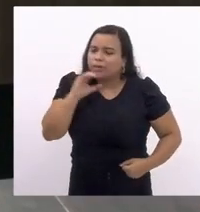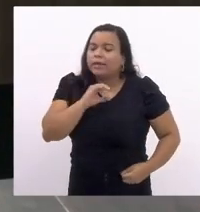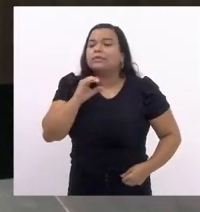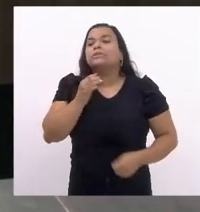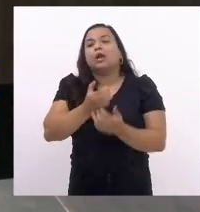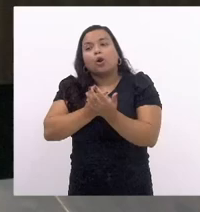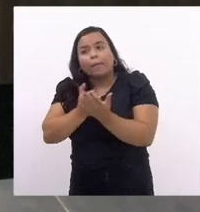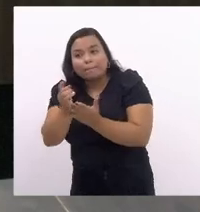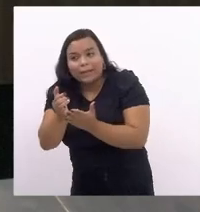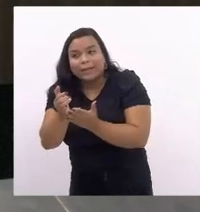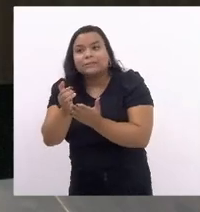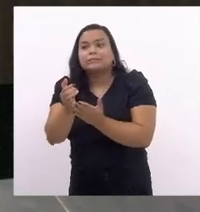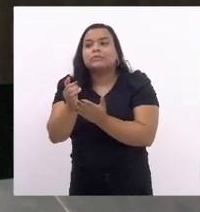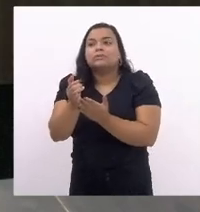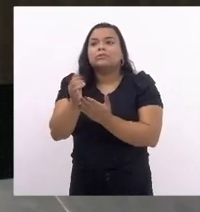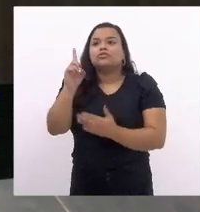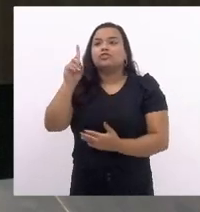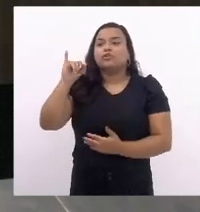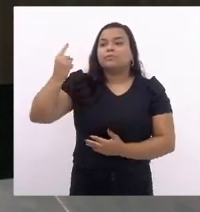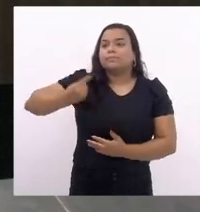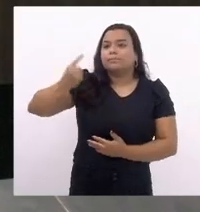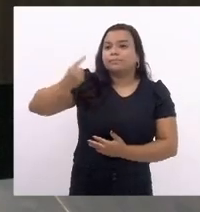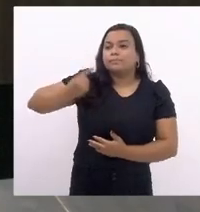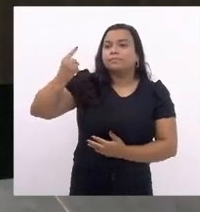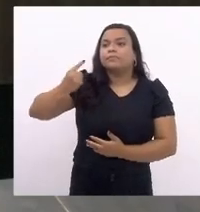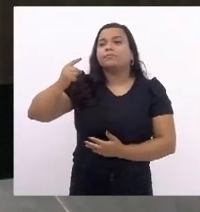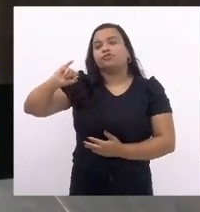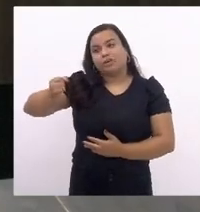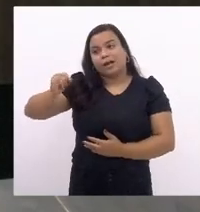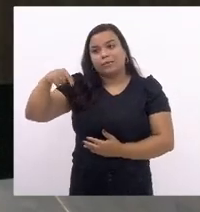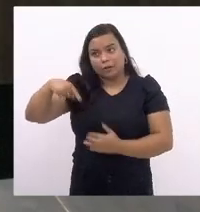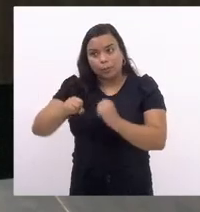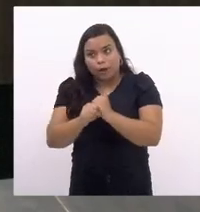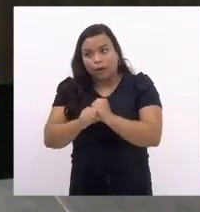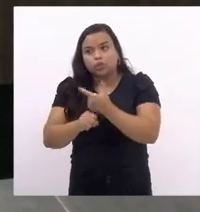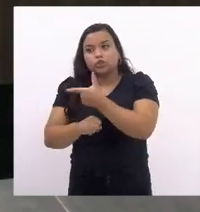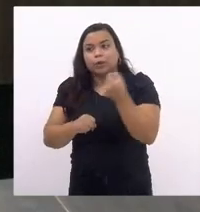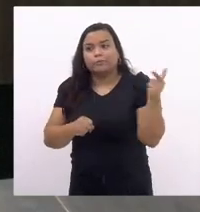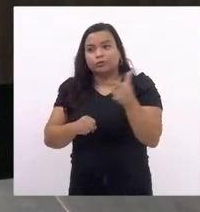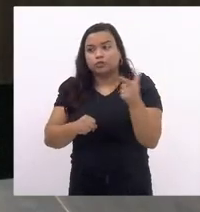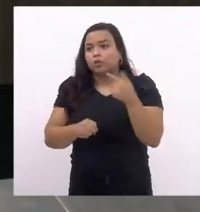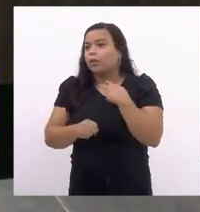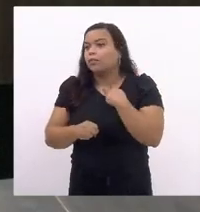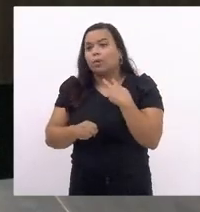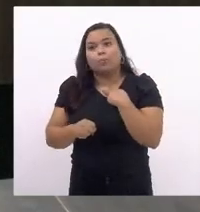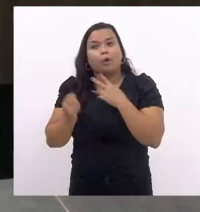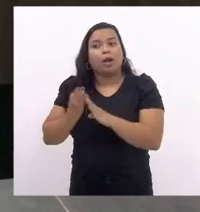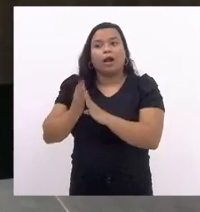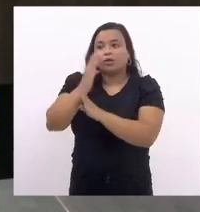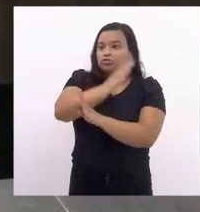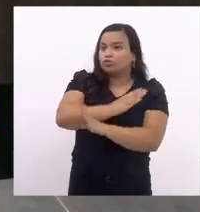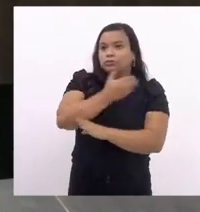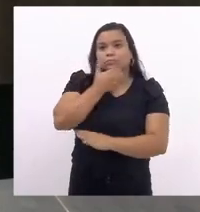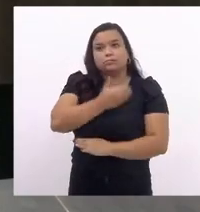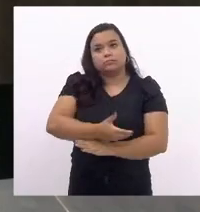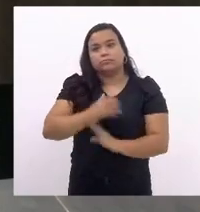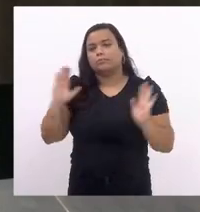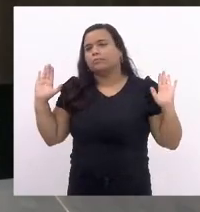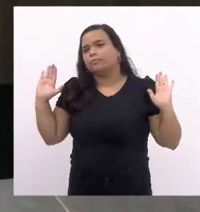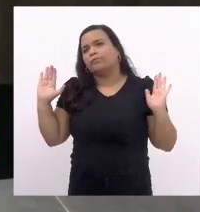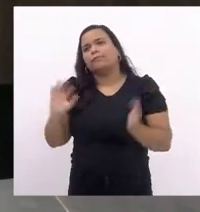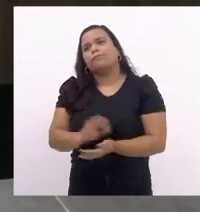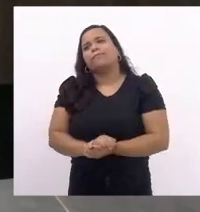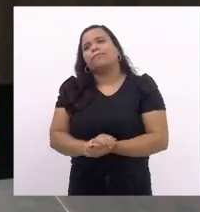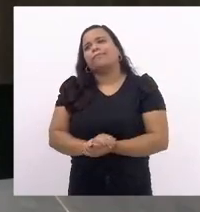iniciar de 1º de janeiro de 2022. Não pode ser antes de 1º de janeiro. Mas o município, para